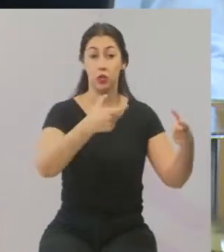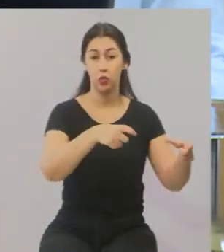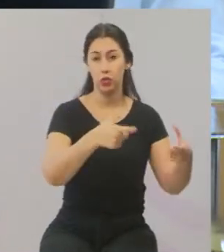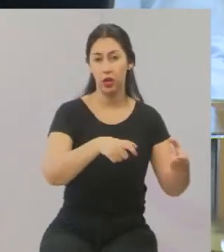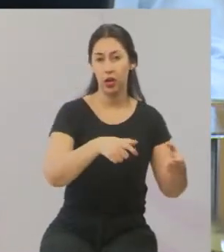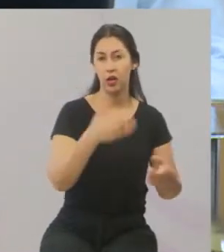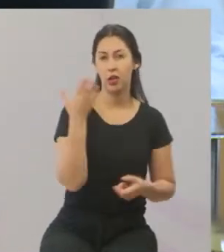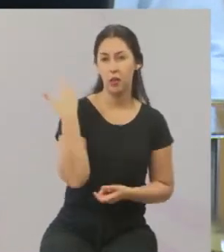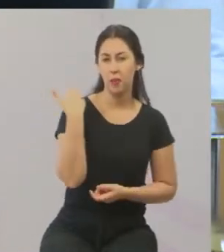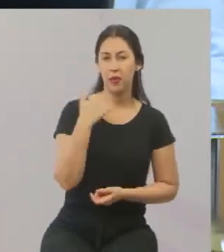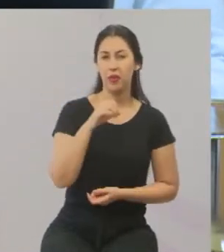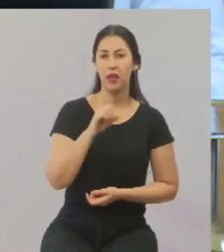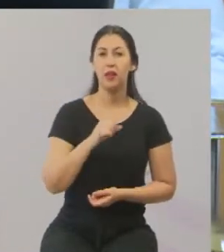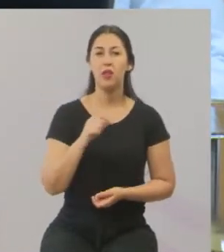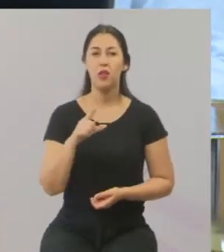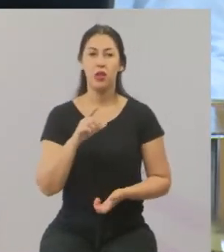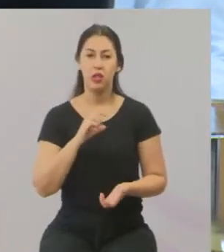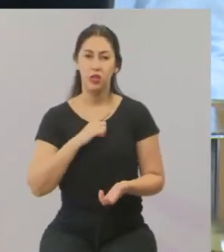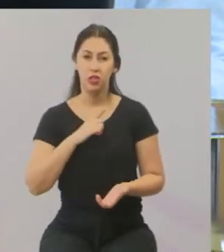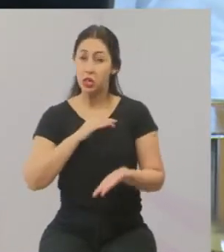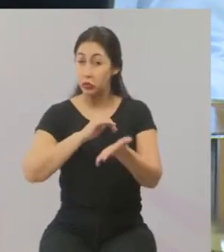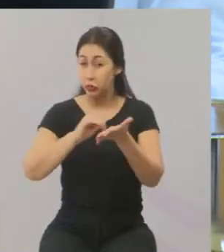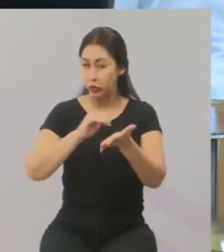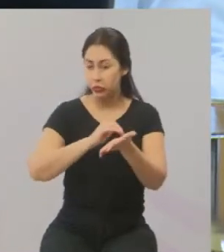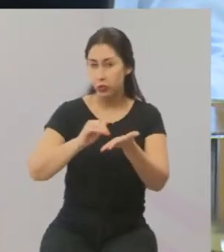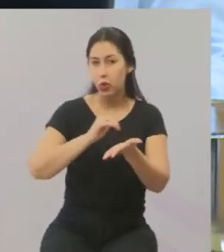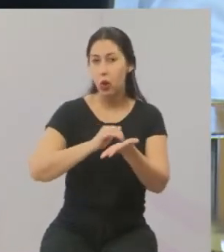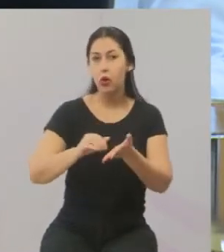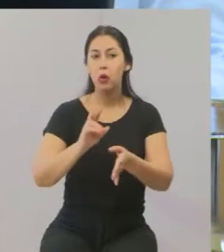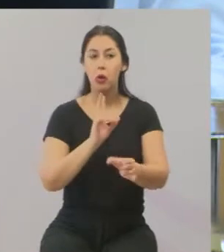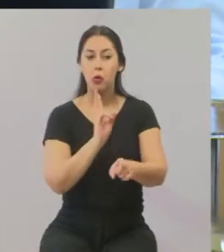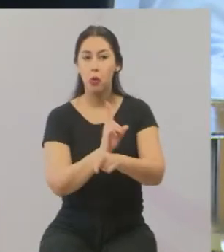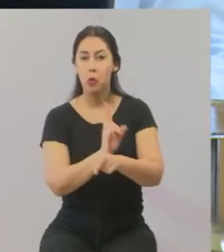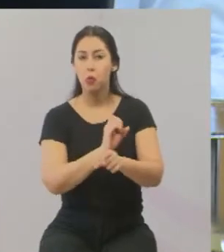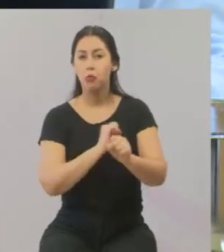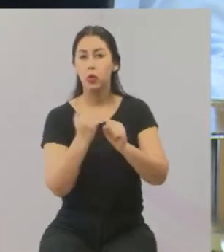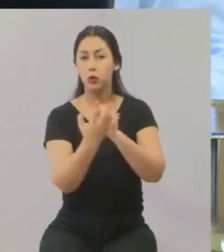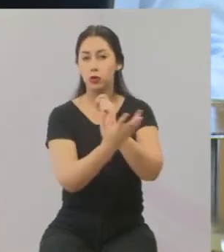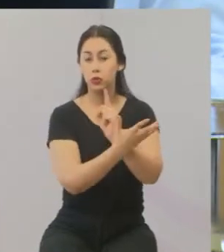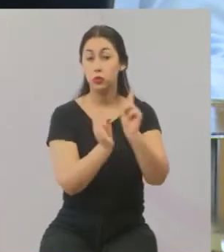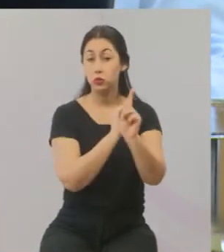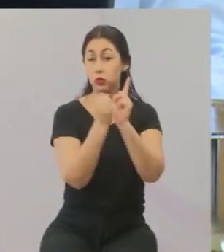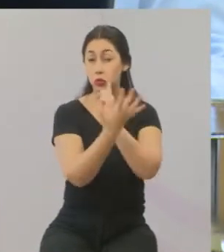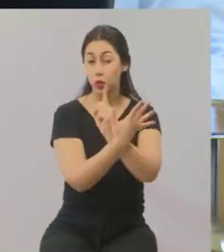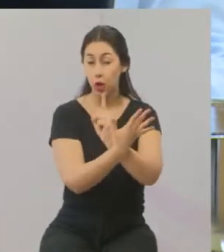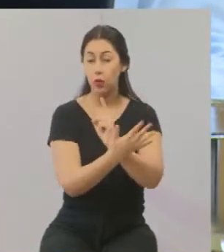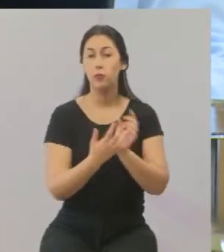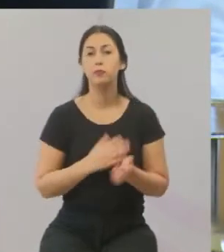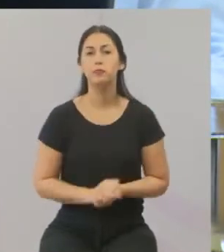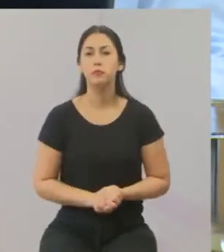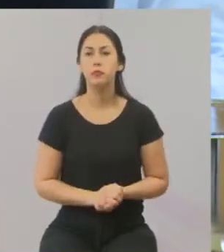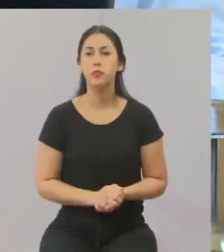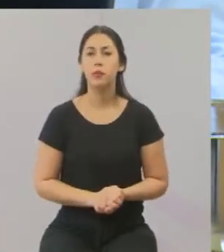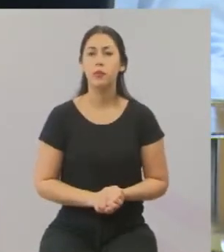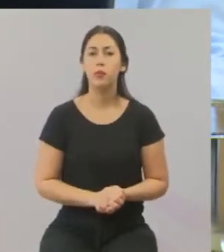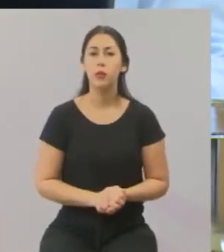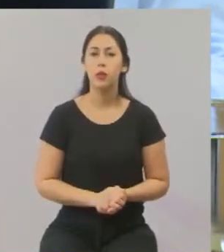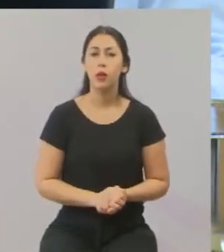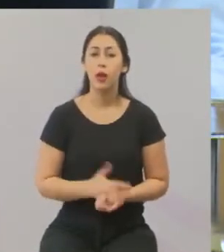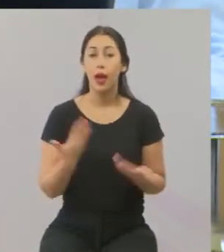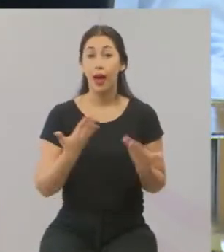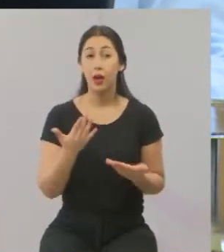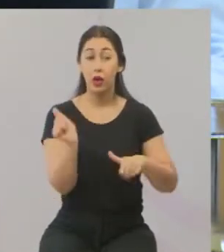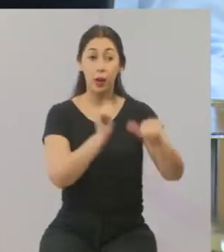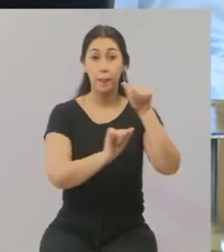antiga SAS, Secretaria de Assistência Social, localizado no número 165, da rua 13 de Maio, no centro, passaria a abrigar o